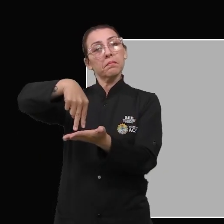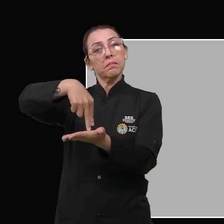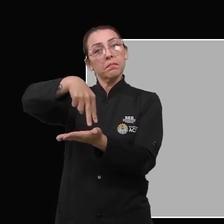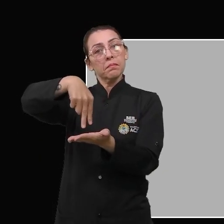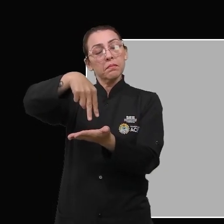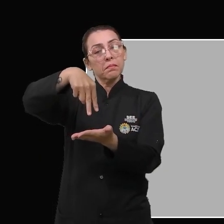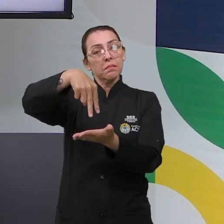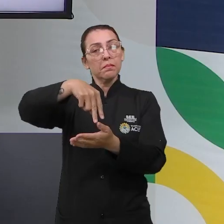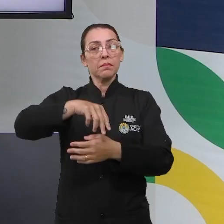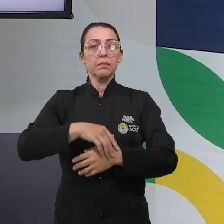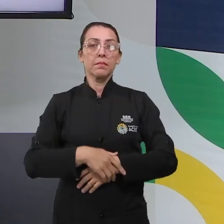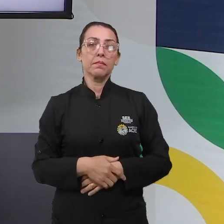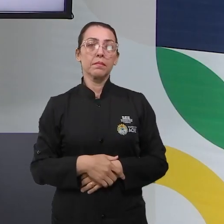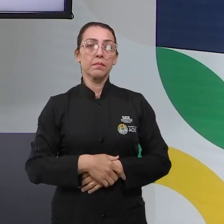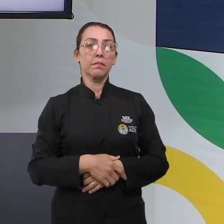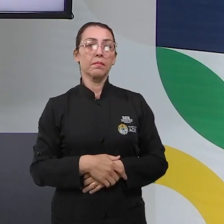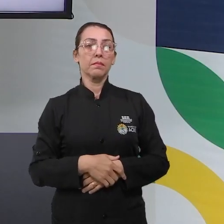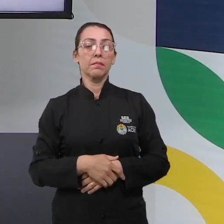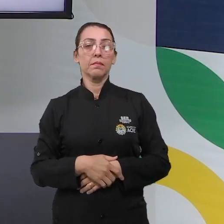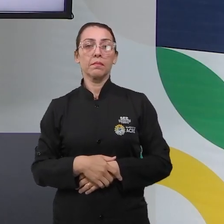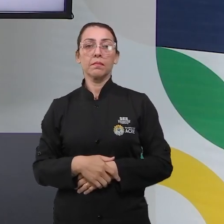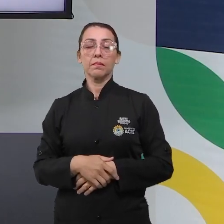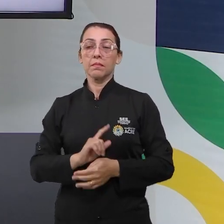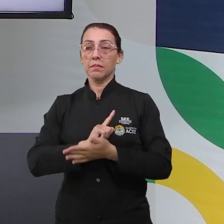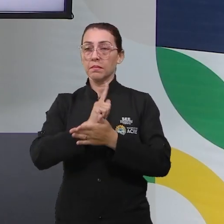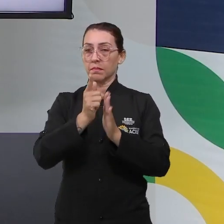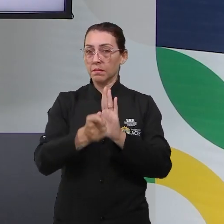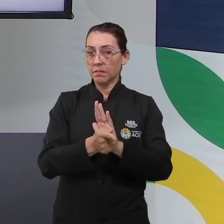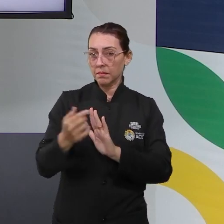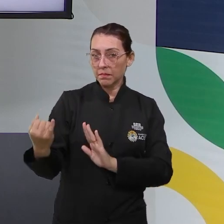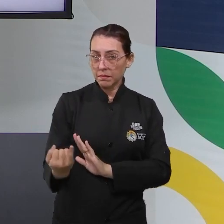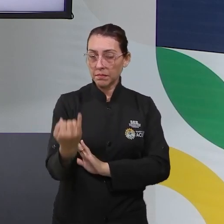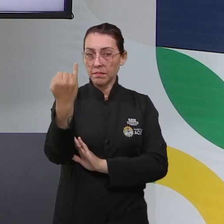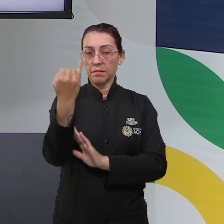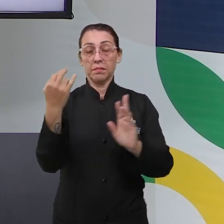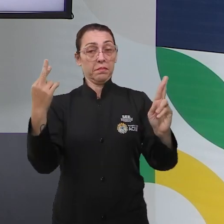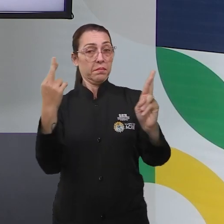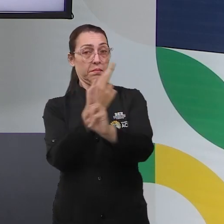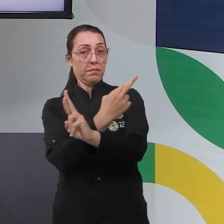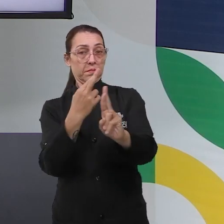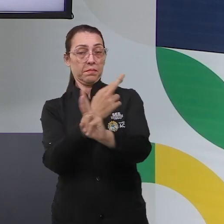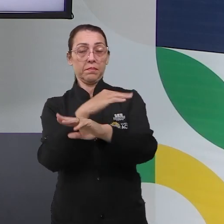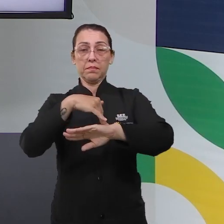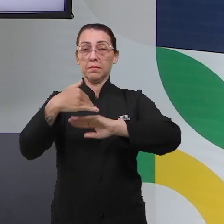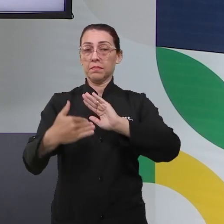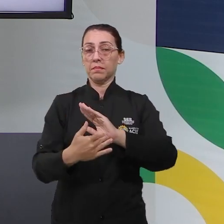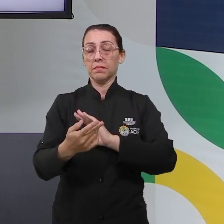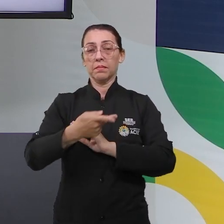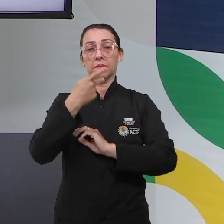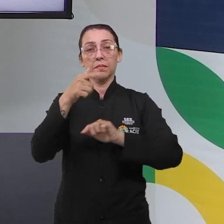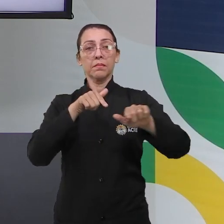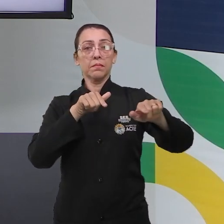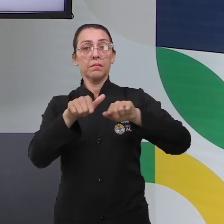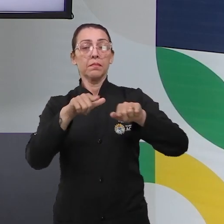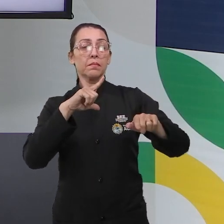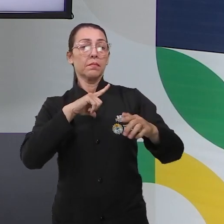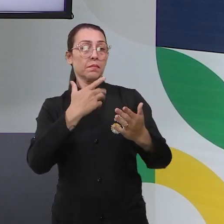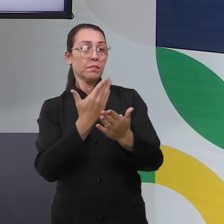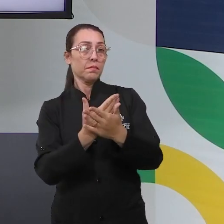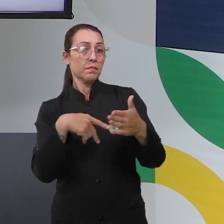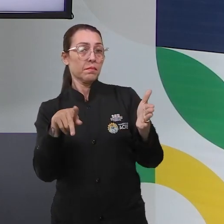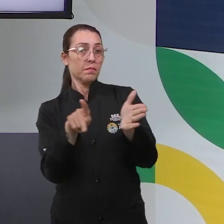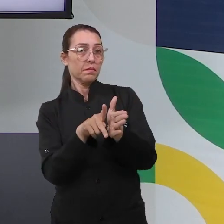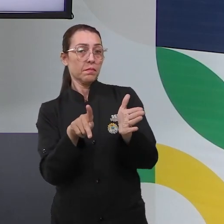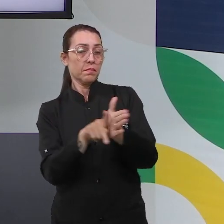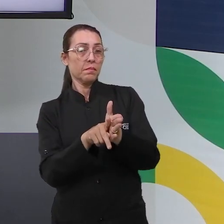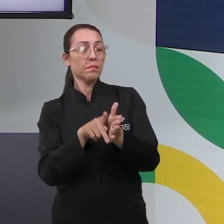bailarino. E aí chegamos dentro de um gênero que é muito importante, relacionado a tudo que falamos aqui sobre o trabalho. Nós vamos ter uma aula específica, tá